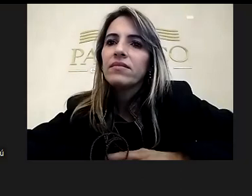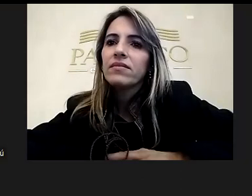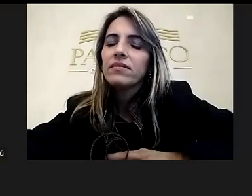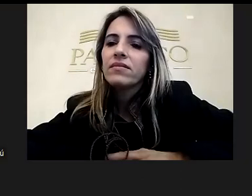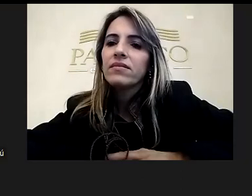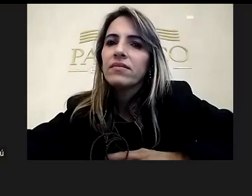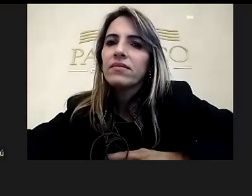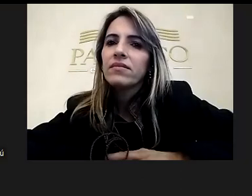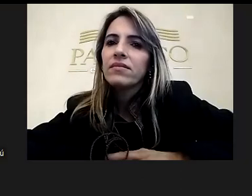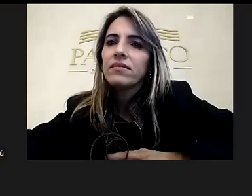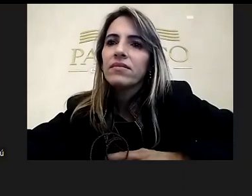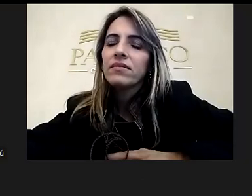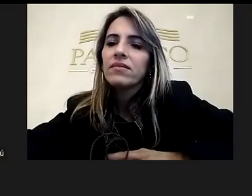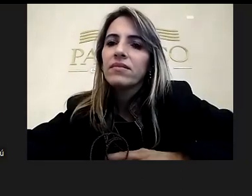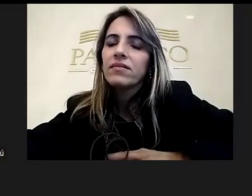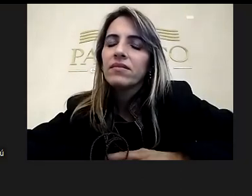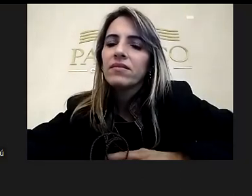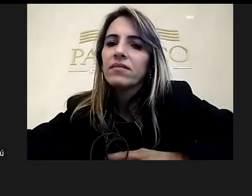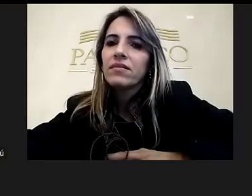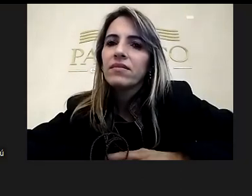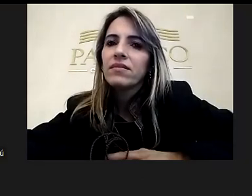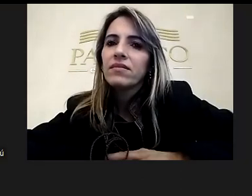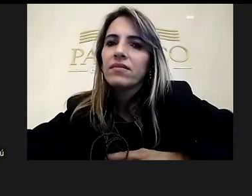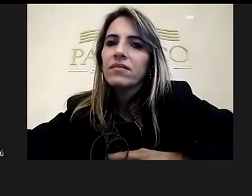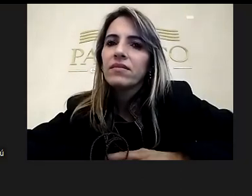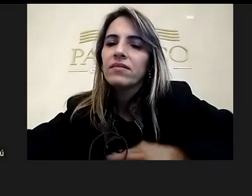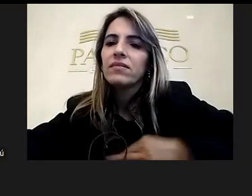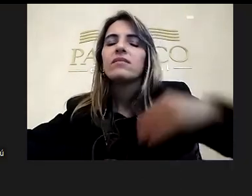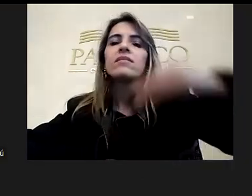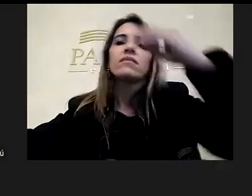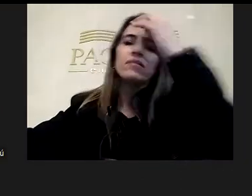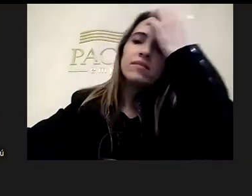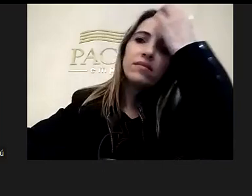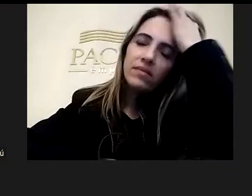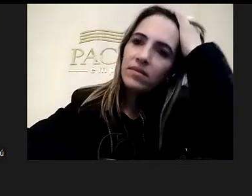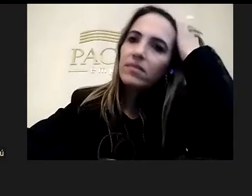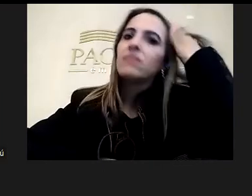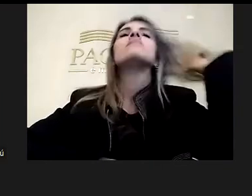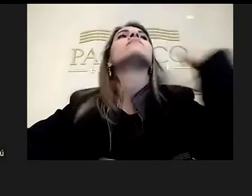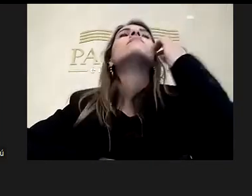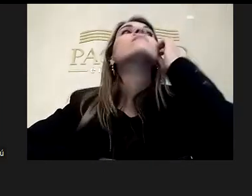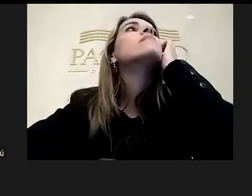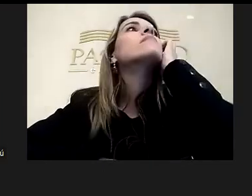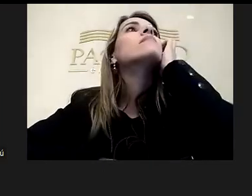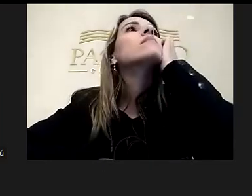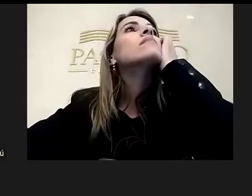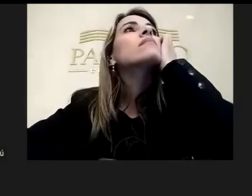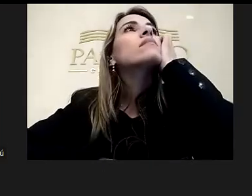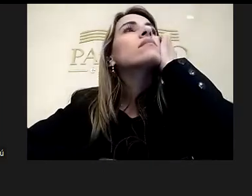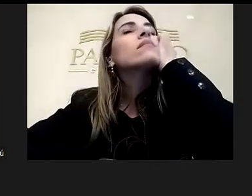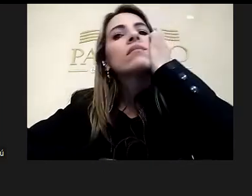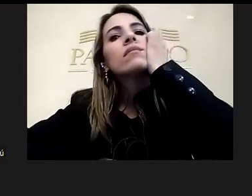segunda semana de agosto o nosso encontro, vai ser rápido. Tá bom. Estaremos juntos aí dando continuidade com a